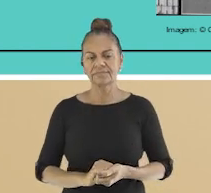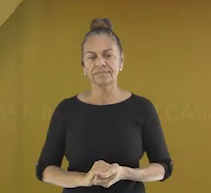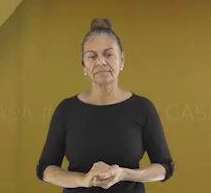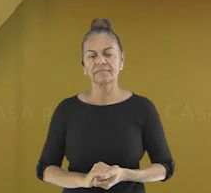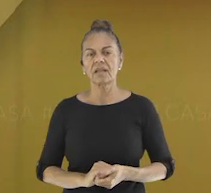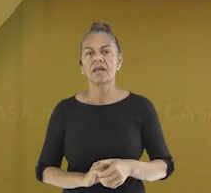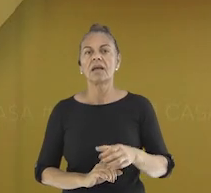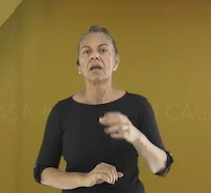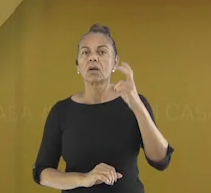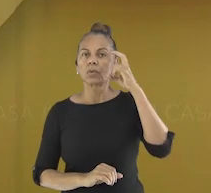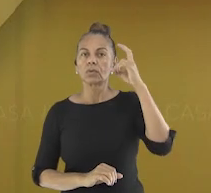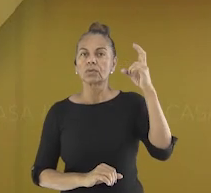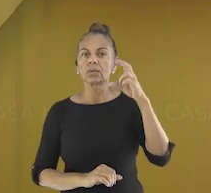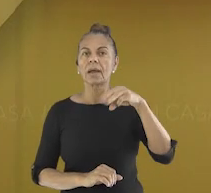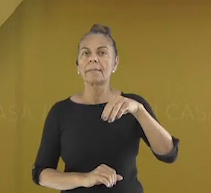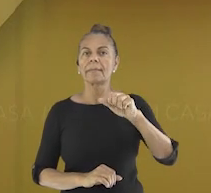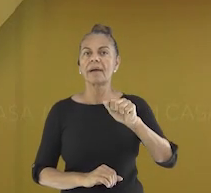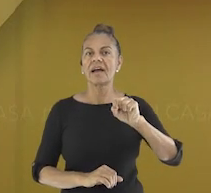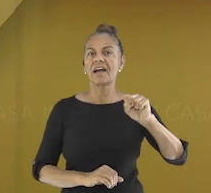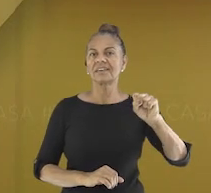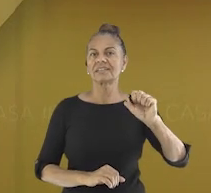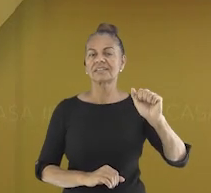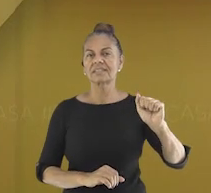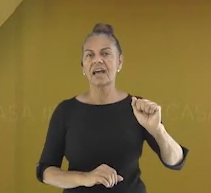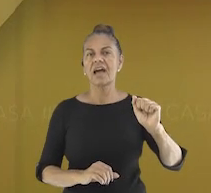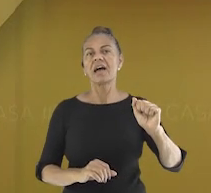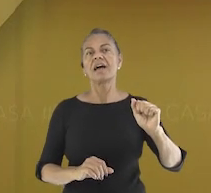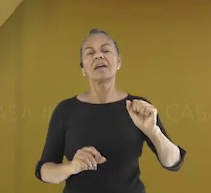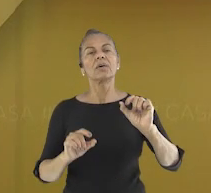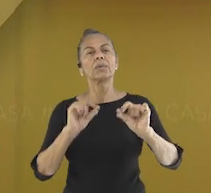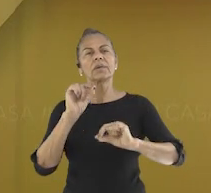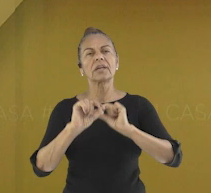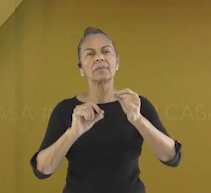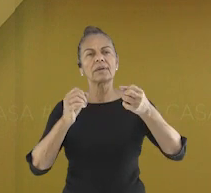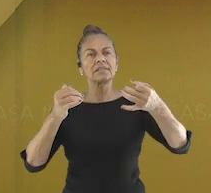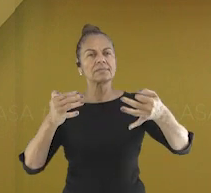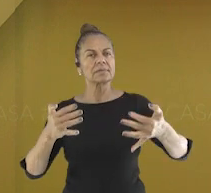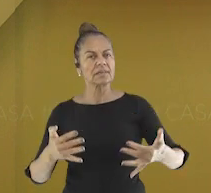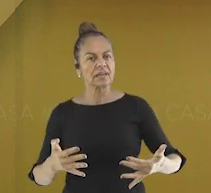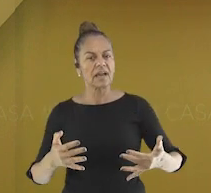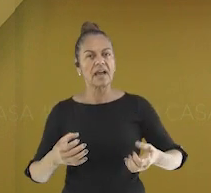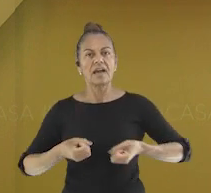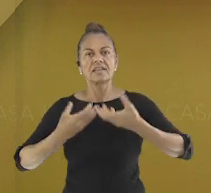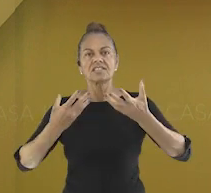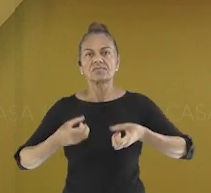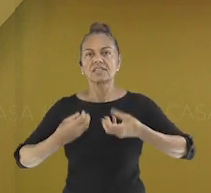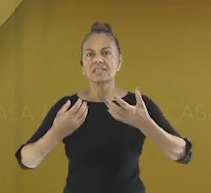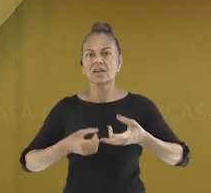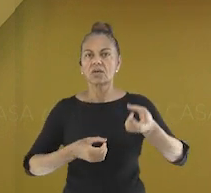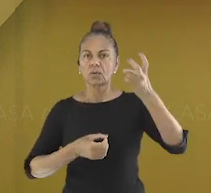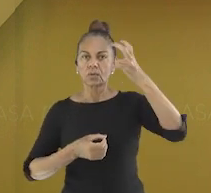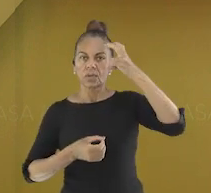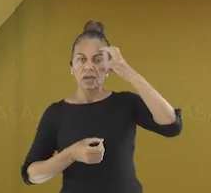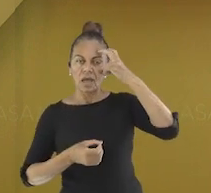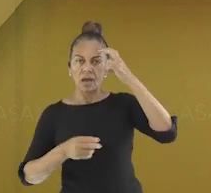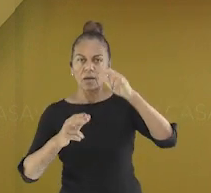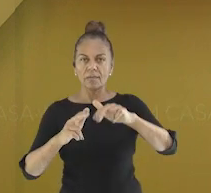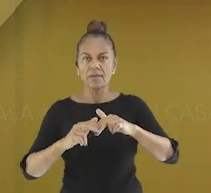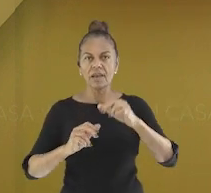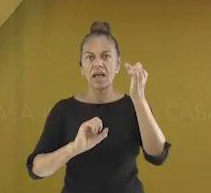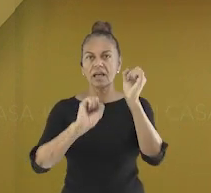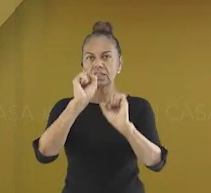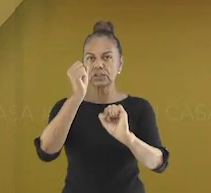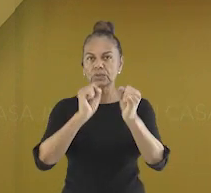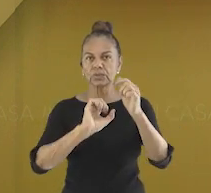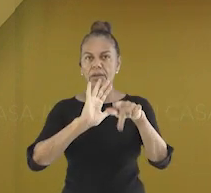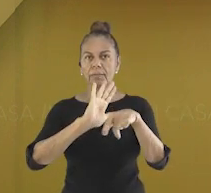conceito? A cultura de massa é uma expressão utilizada para definir expressões culturais produzidas